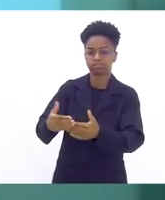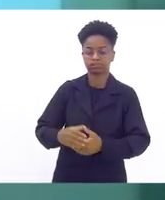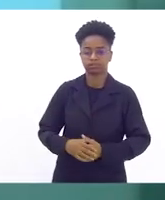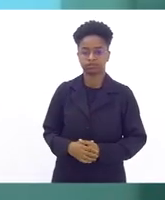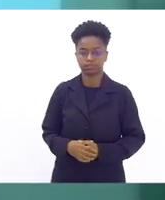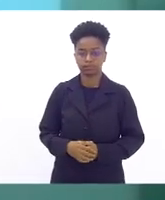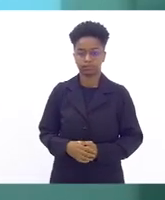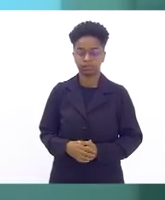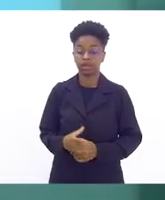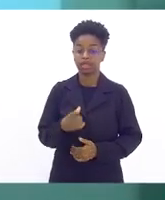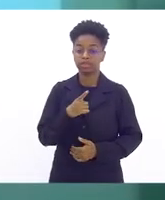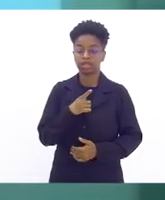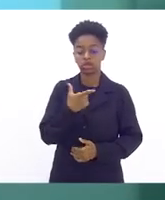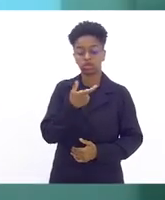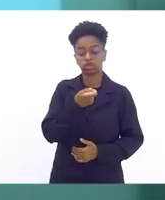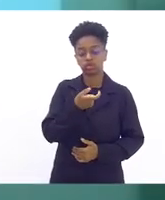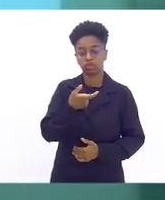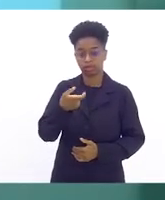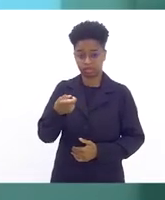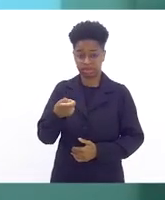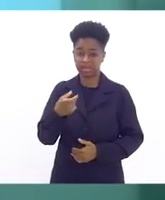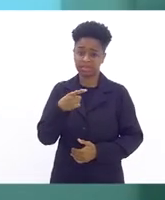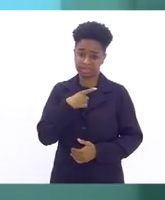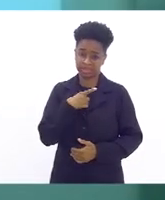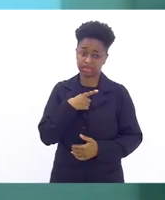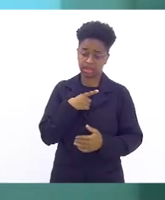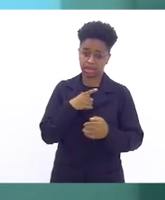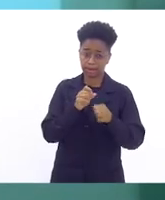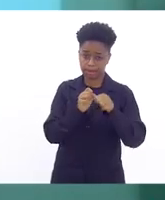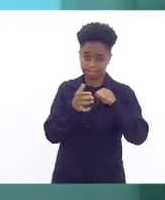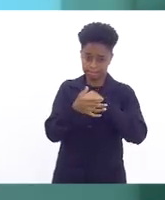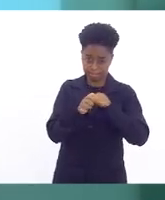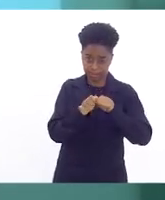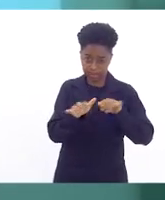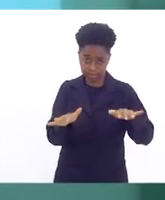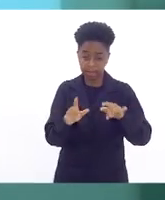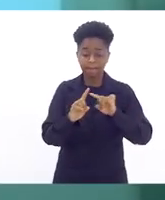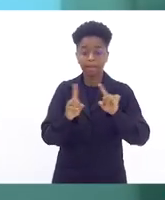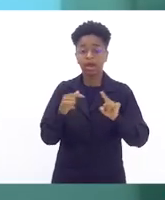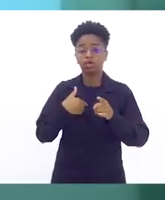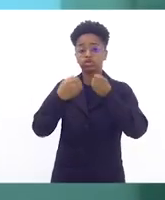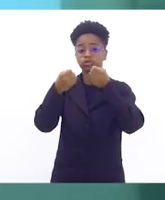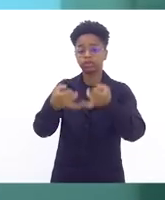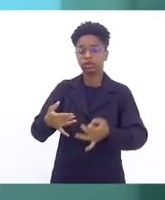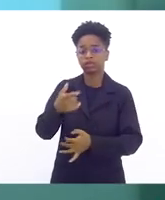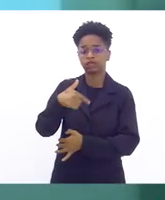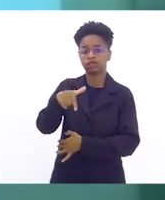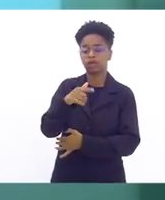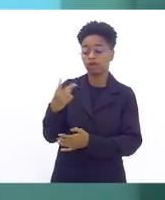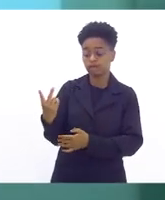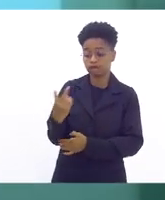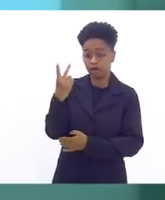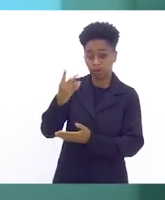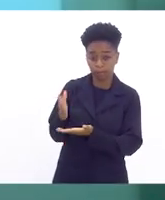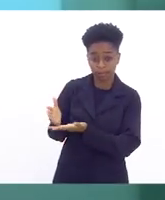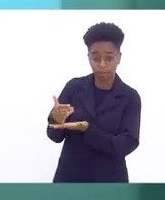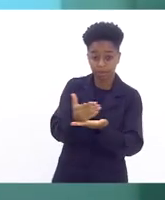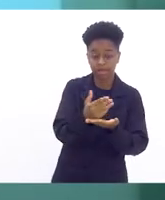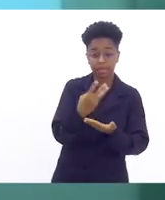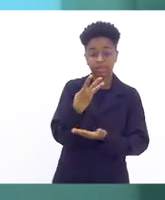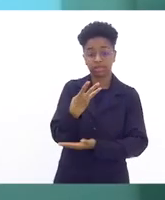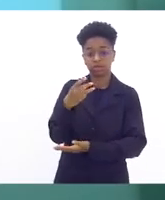tivemos aí em 2020 apesar da pandemia só queria ressaltar que o valor arrecadado ficou em